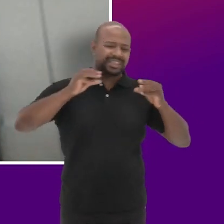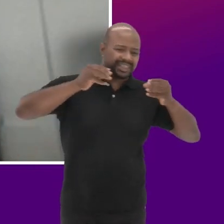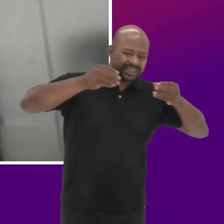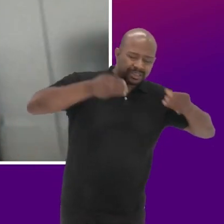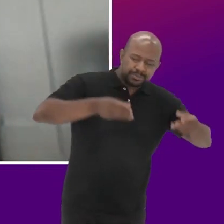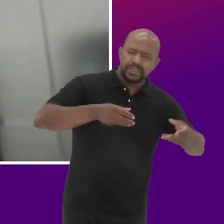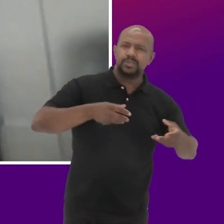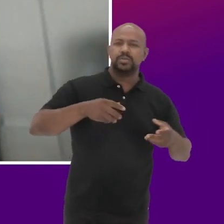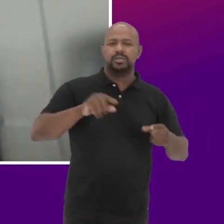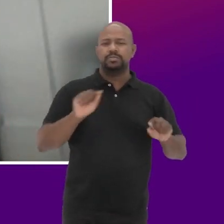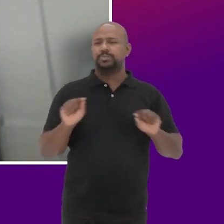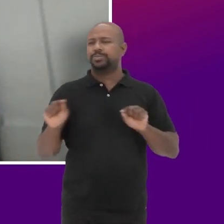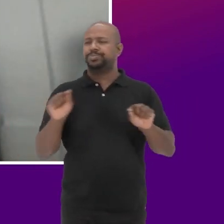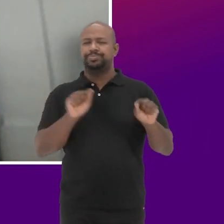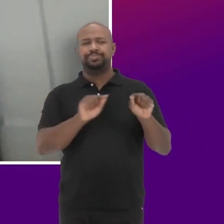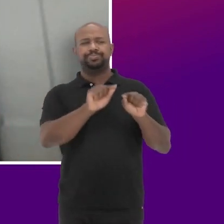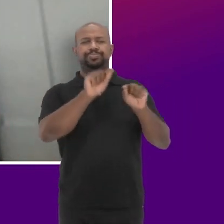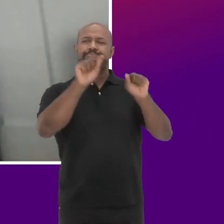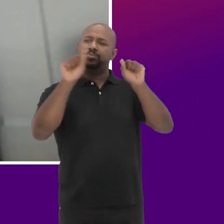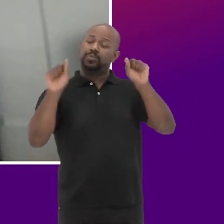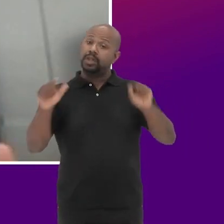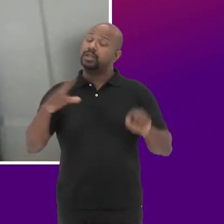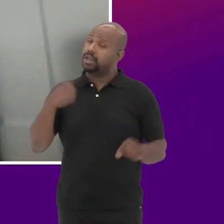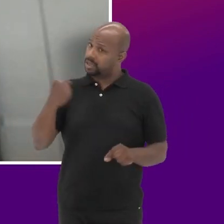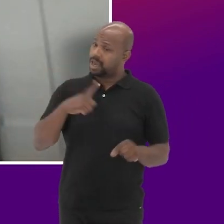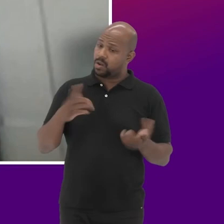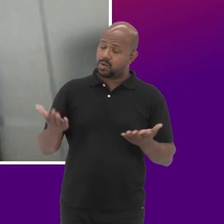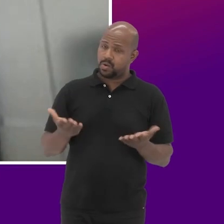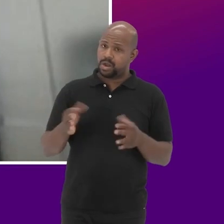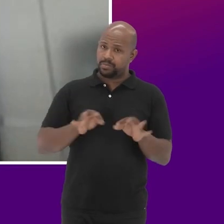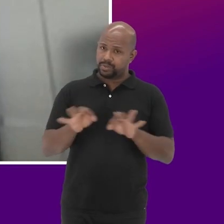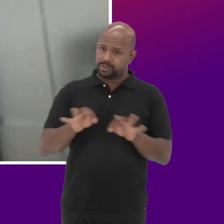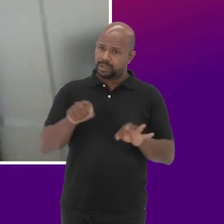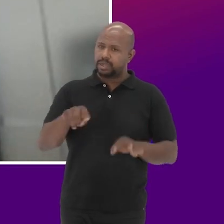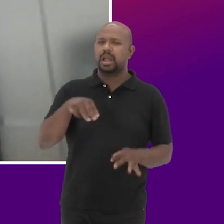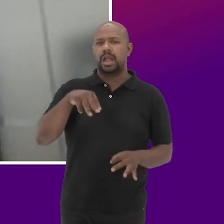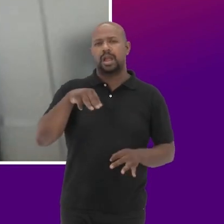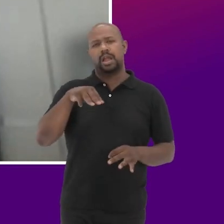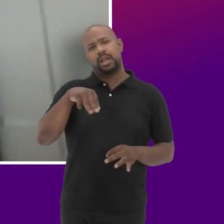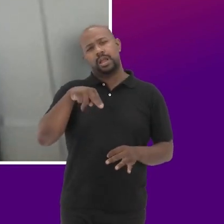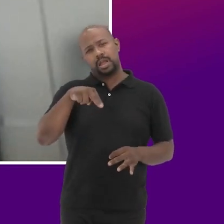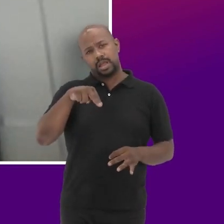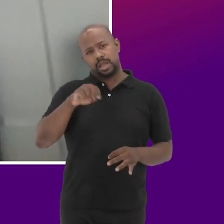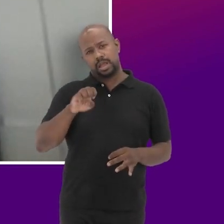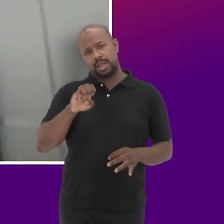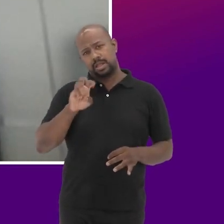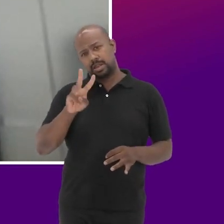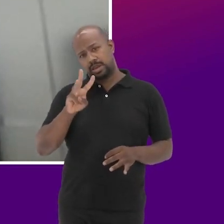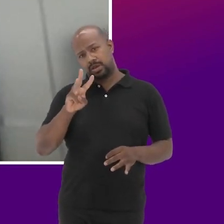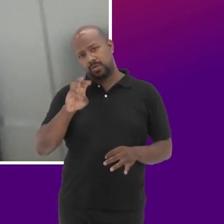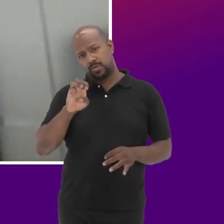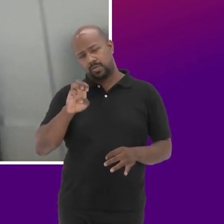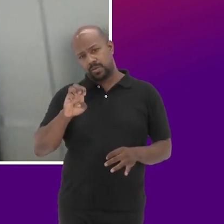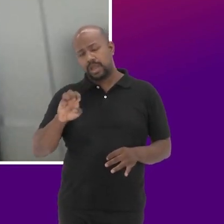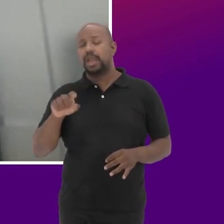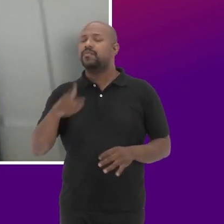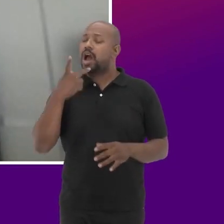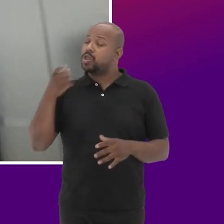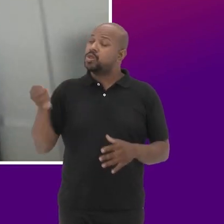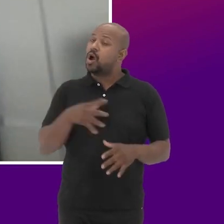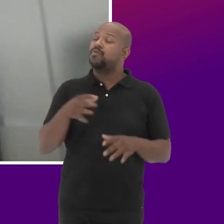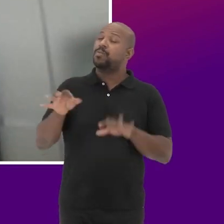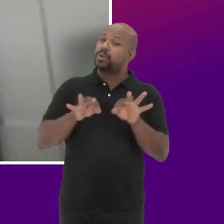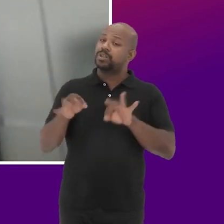milho. E estamos aí com um projeto, né? A Newee vai trazer um novo projeto que eu ainda não